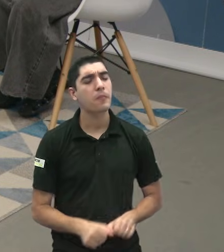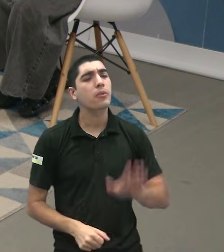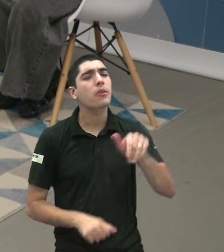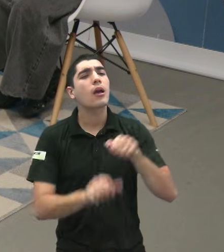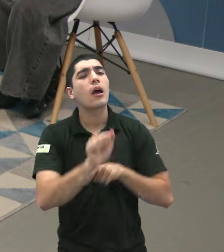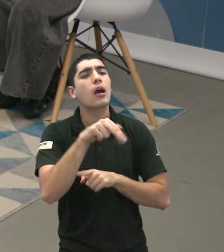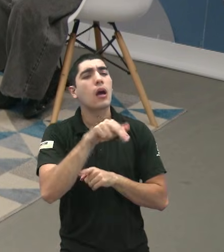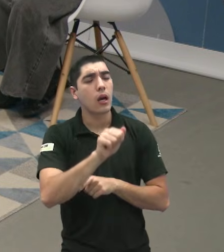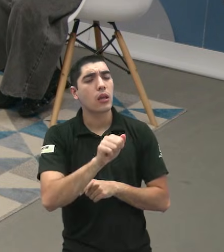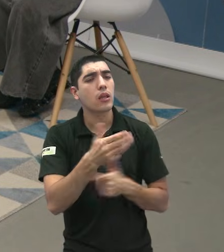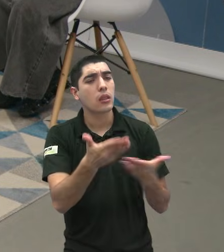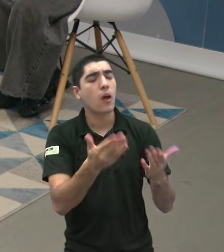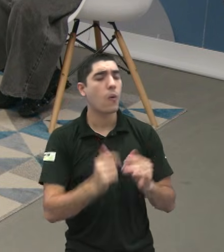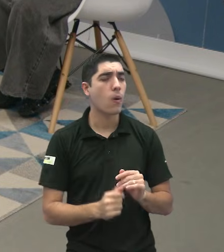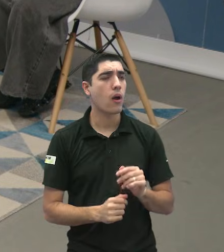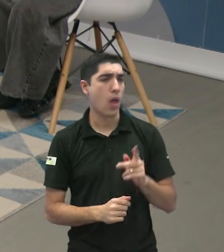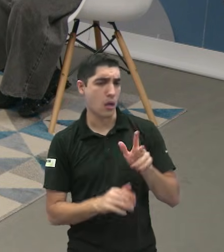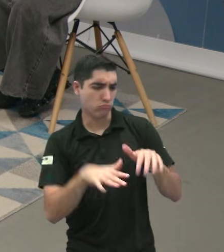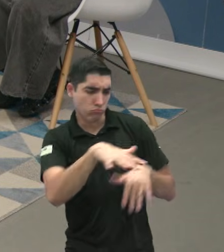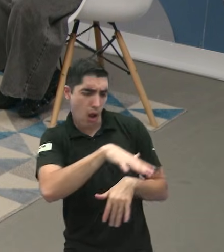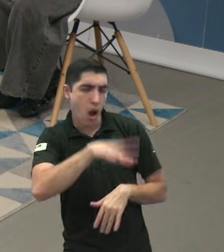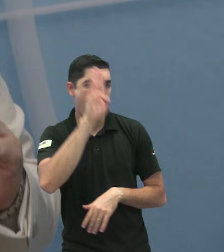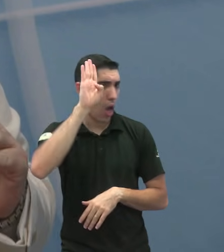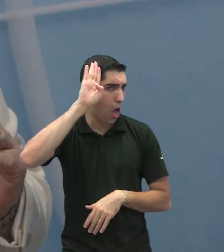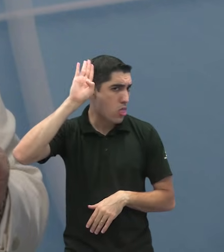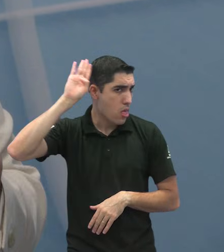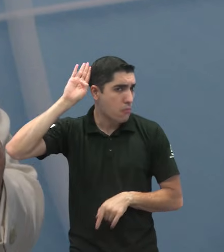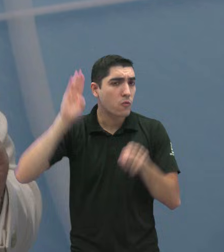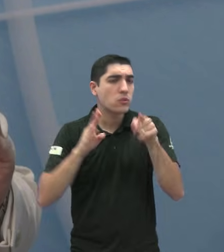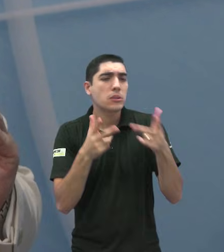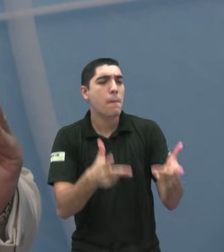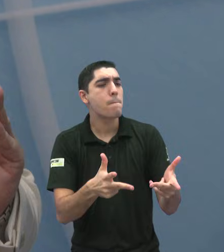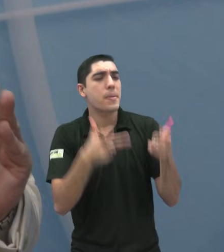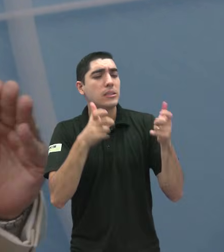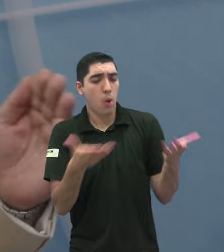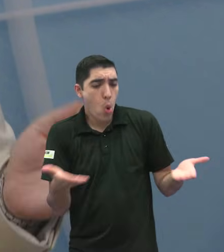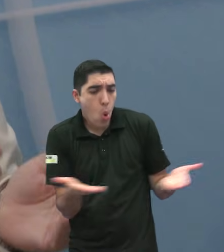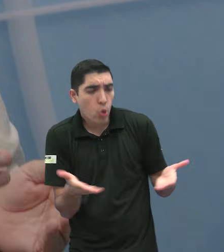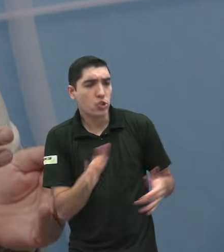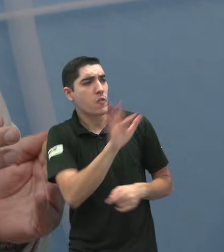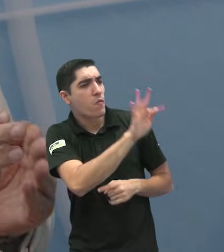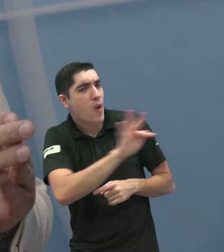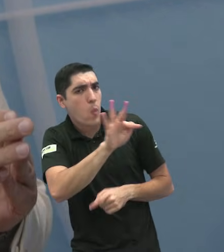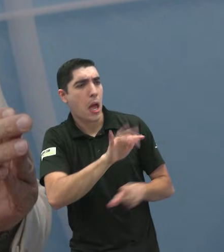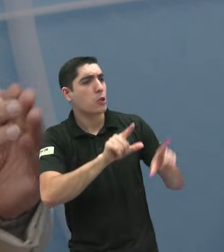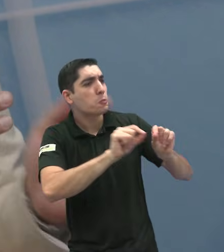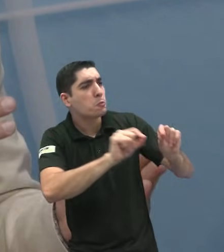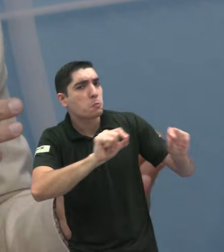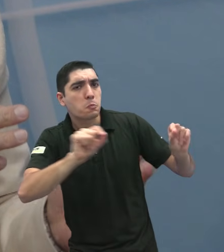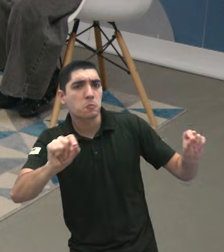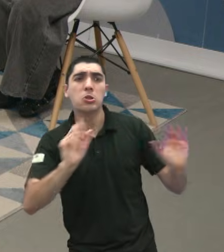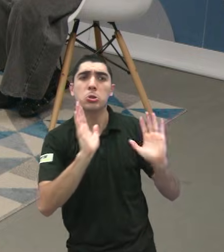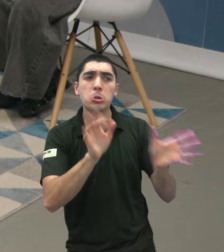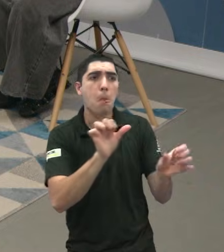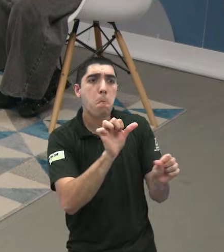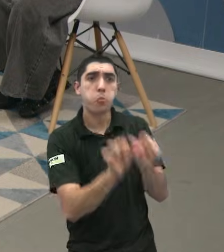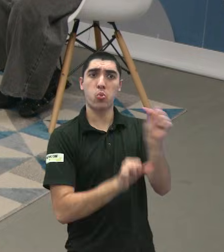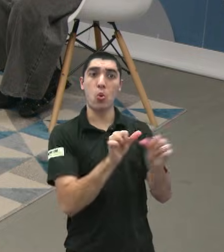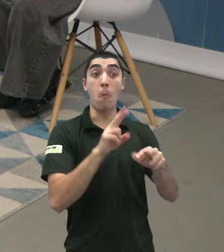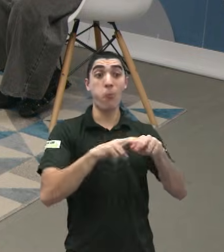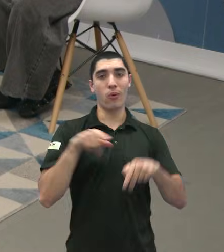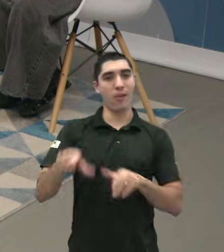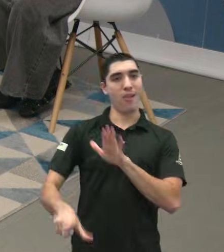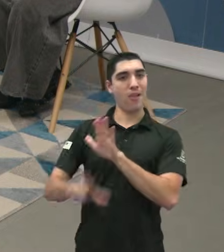vista acadêmico, que mudanças concretas você percebeu nas universidades após a implementação das